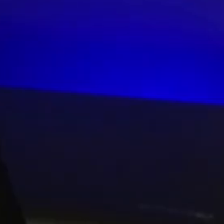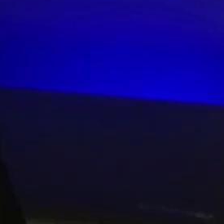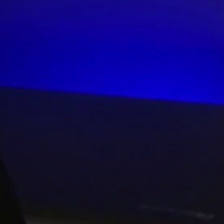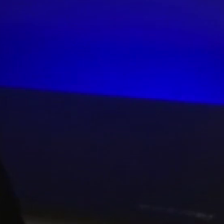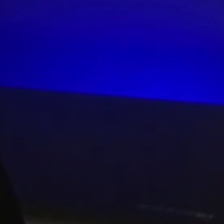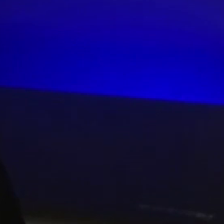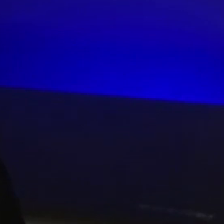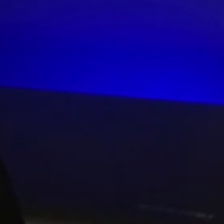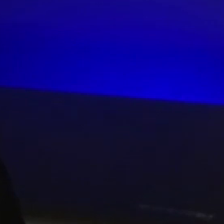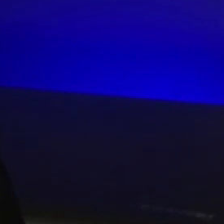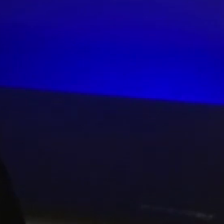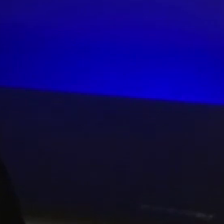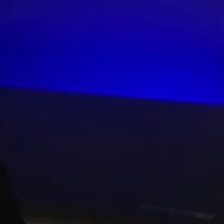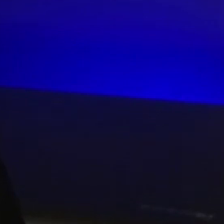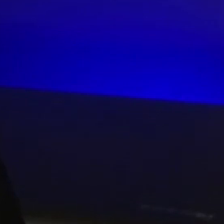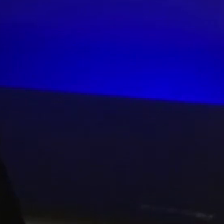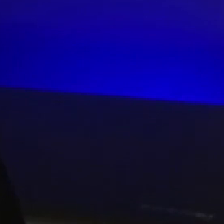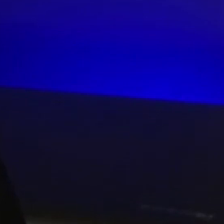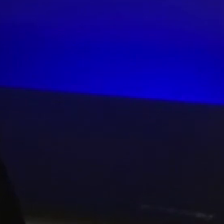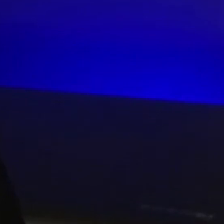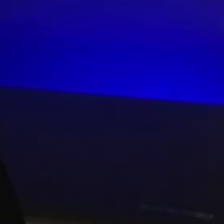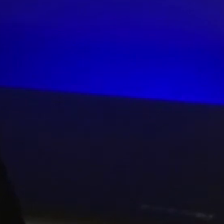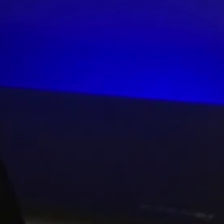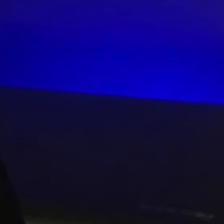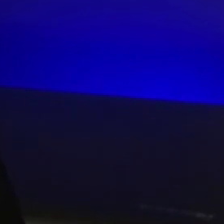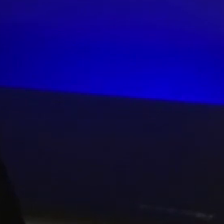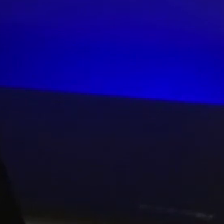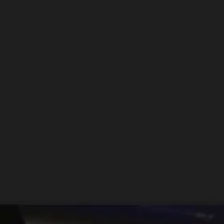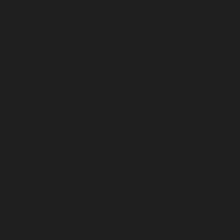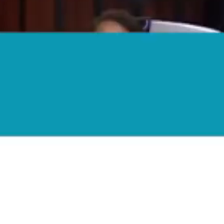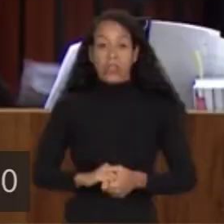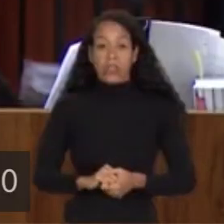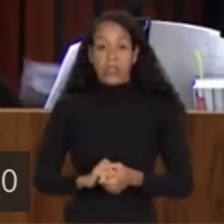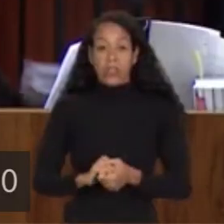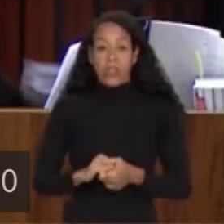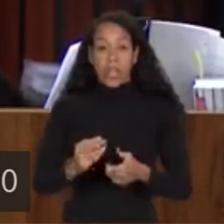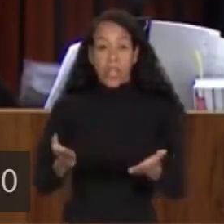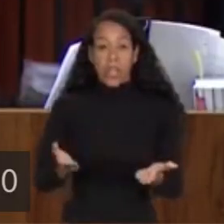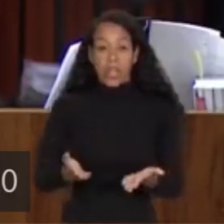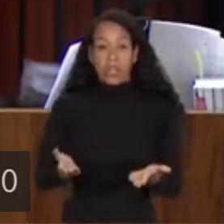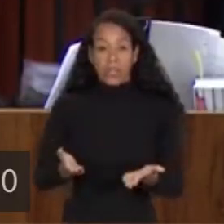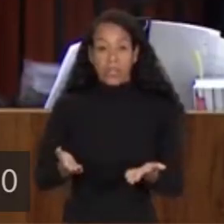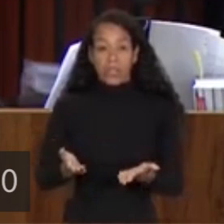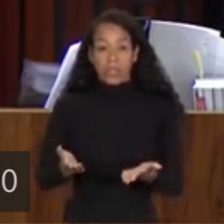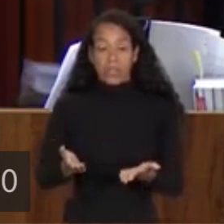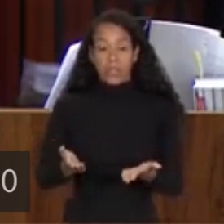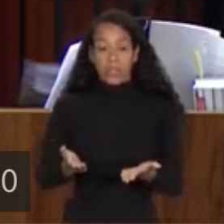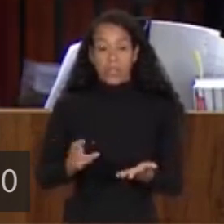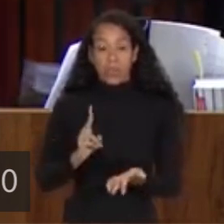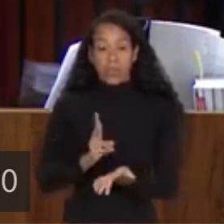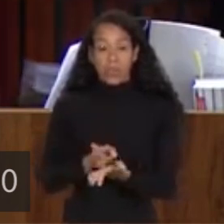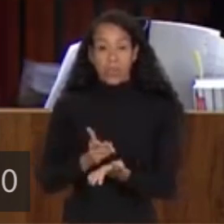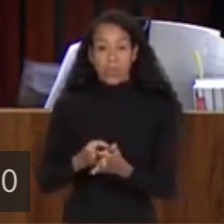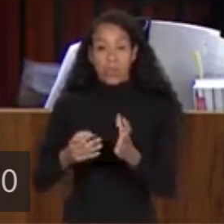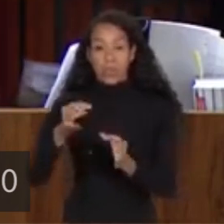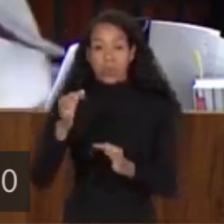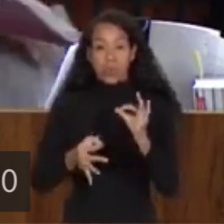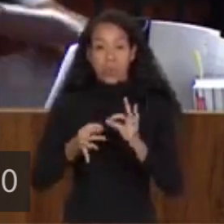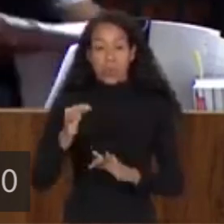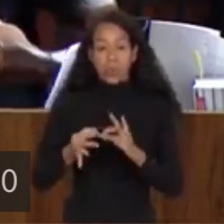o que consequentemente resultou na suspensão do seu mandato parlamentar. Na decisão de cassação da candidatura de